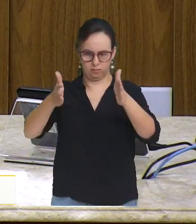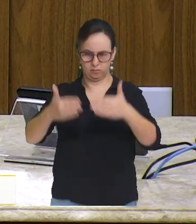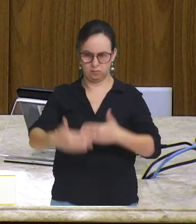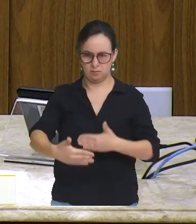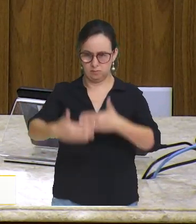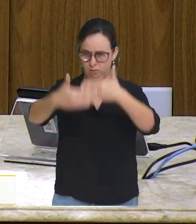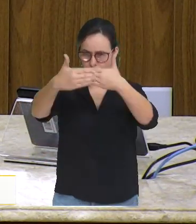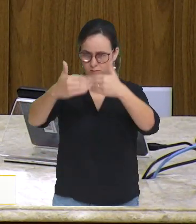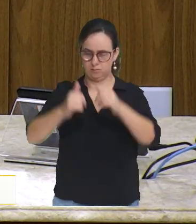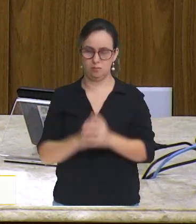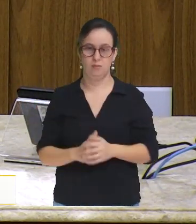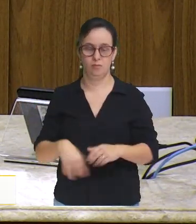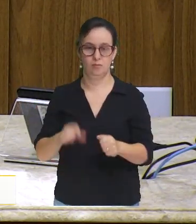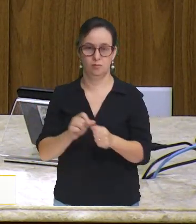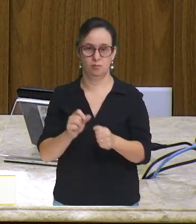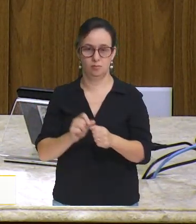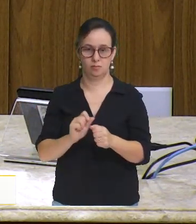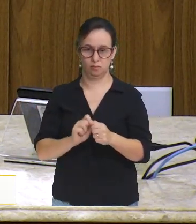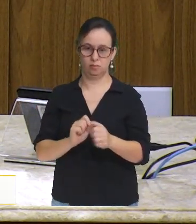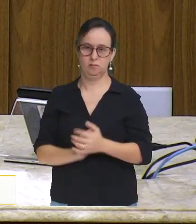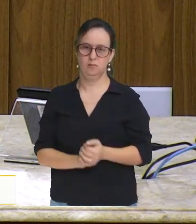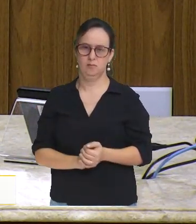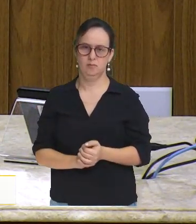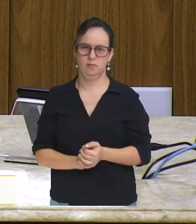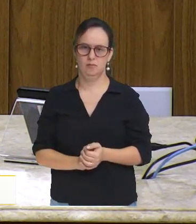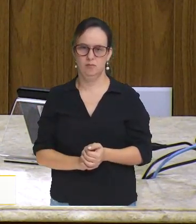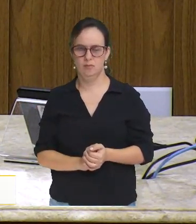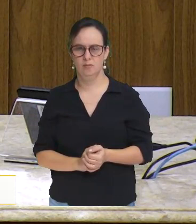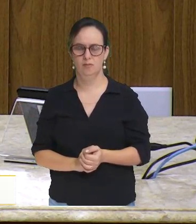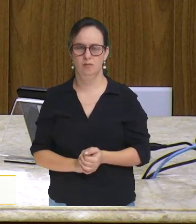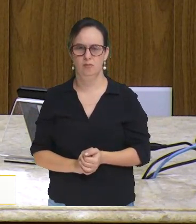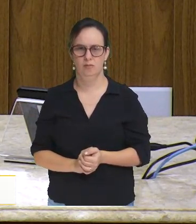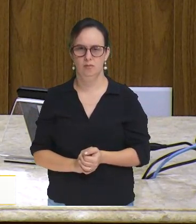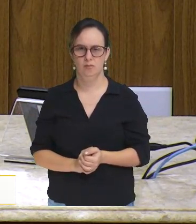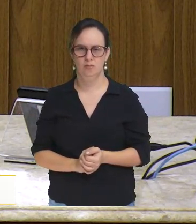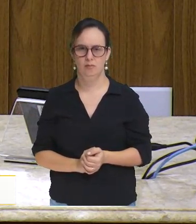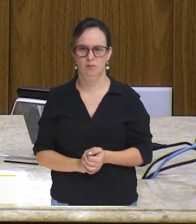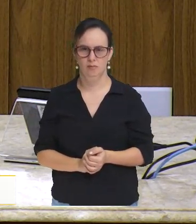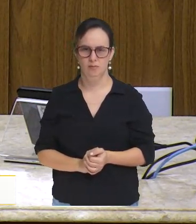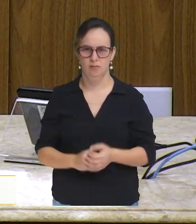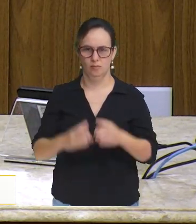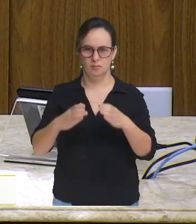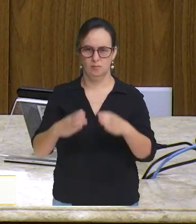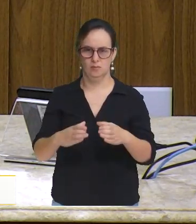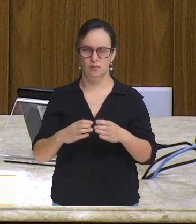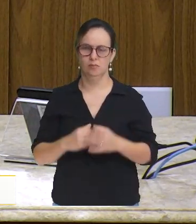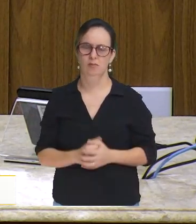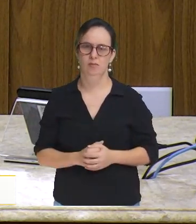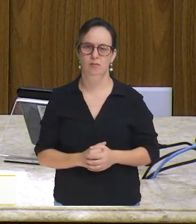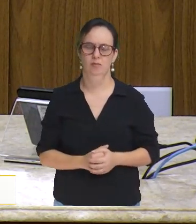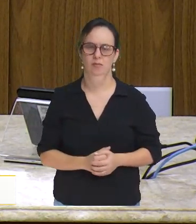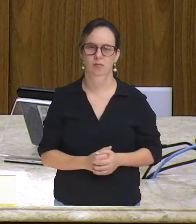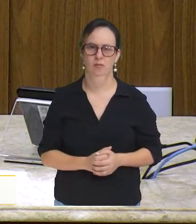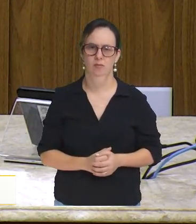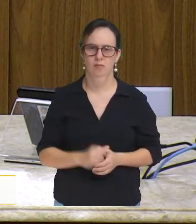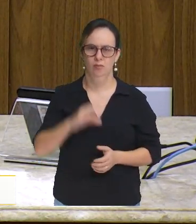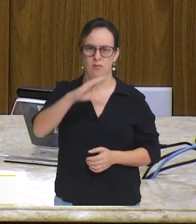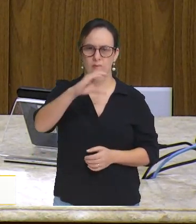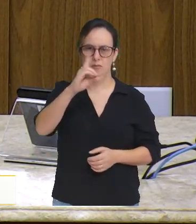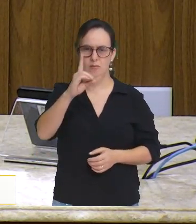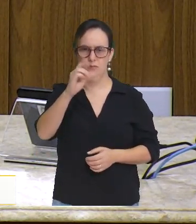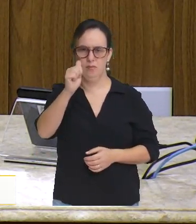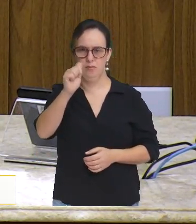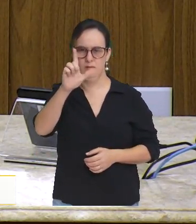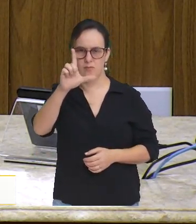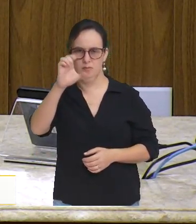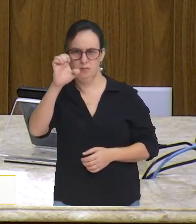no âmbito do empreendedorismo da nossa cidade, uma área do mini CDA ali. Né? Então, tem alguns